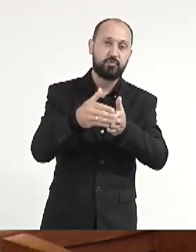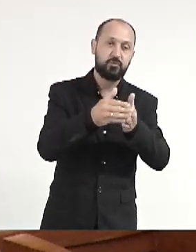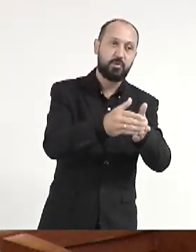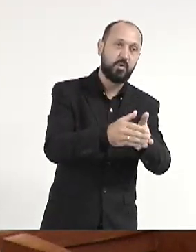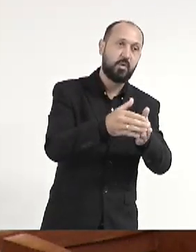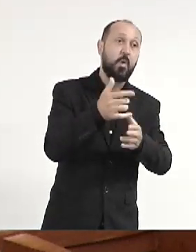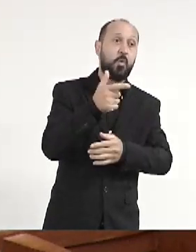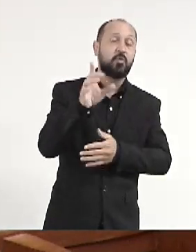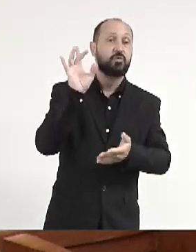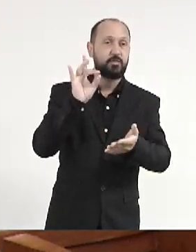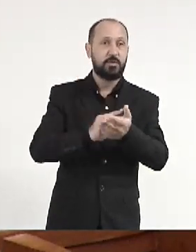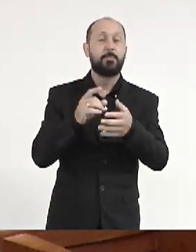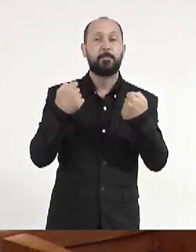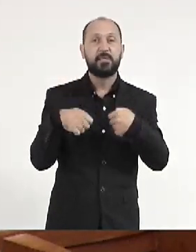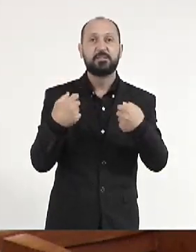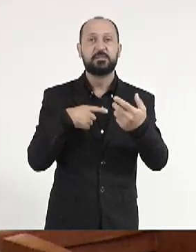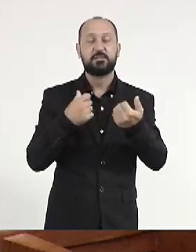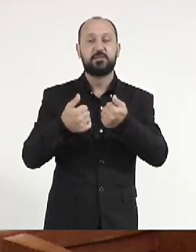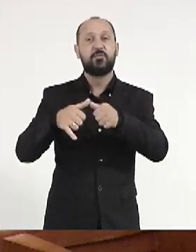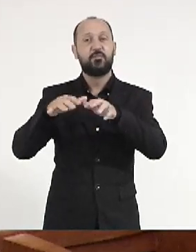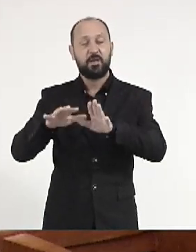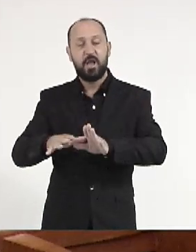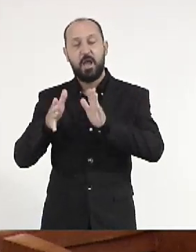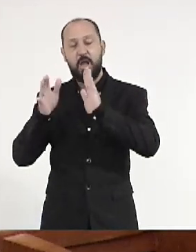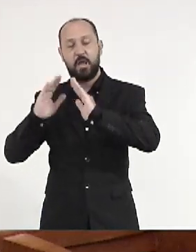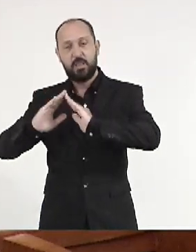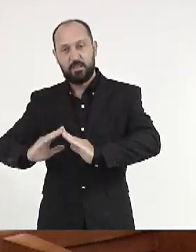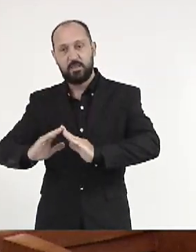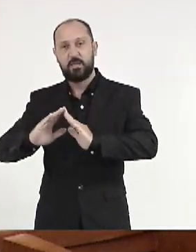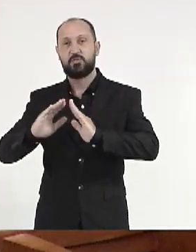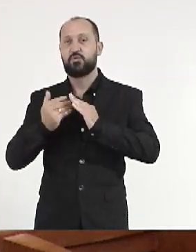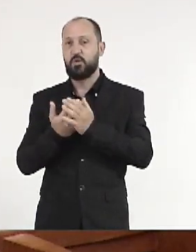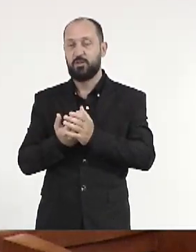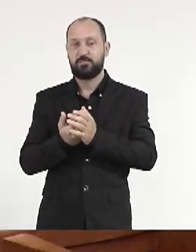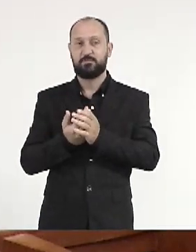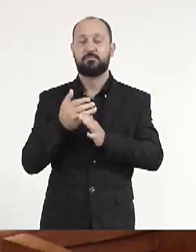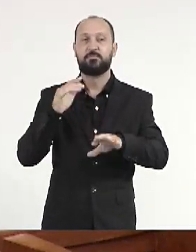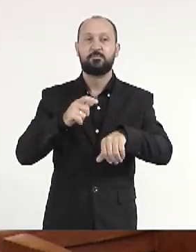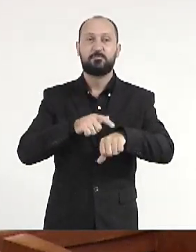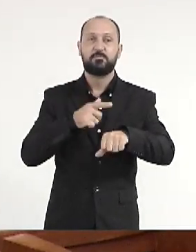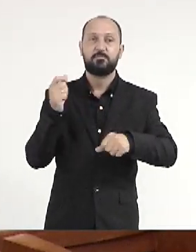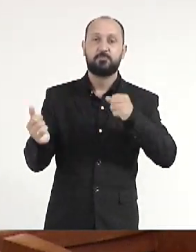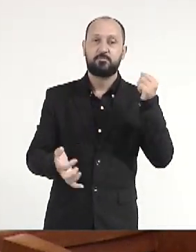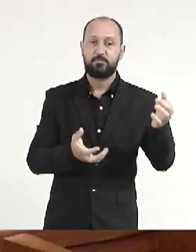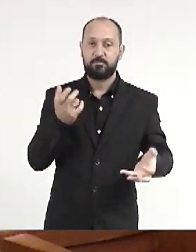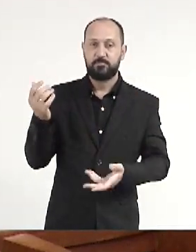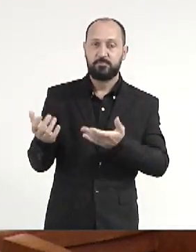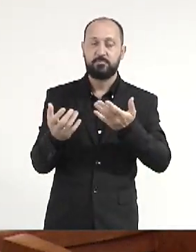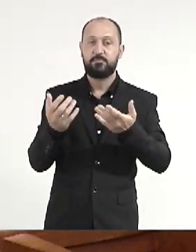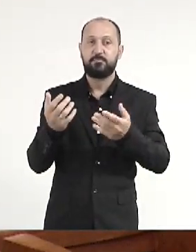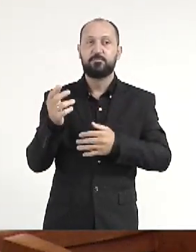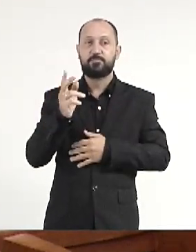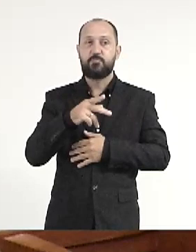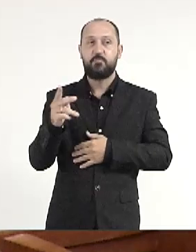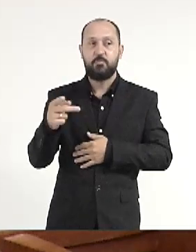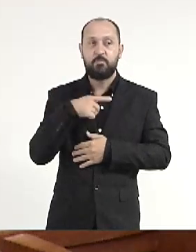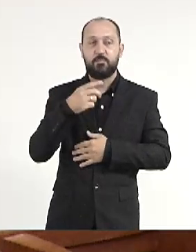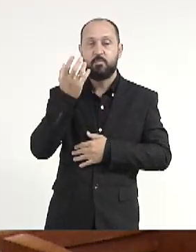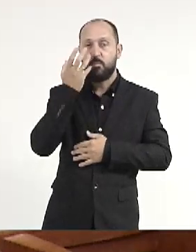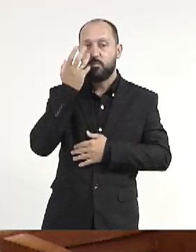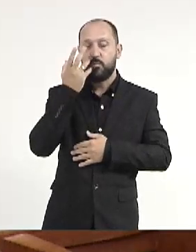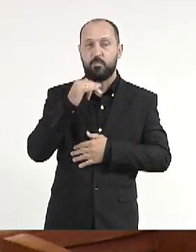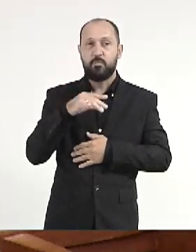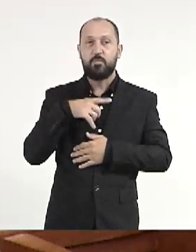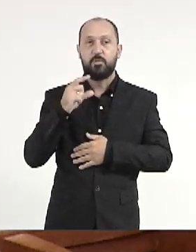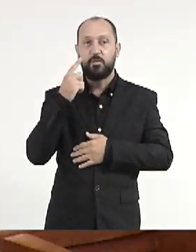outras precisam realmente também ficar alojadas na escola. E no momento em que o fogo chegou, as professoras pegaram as